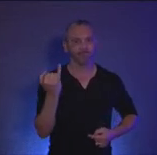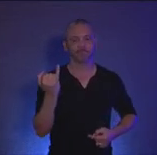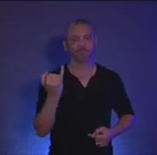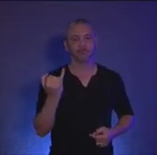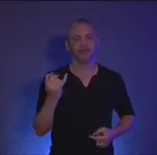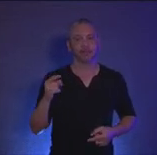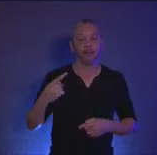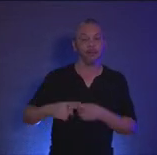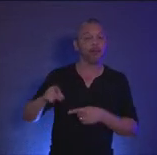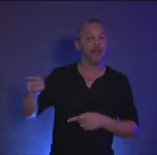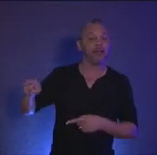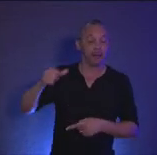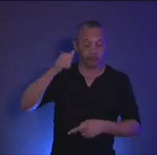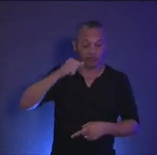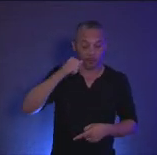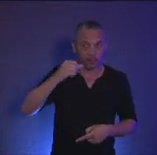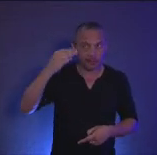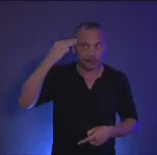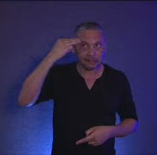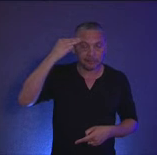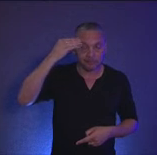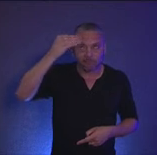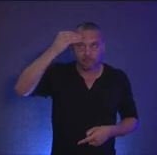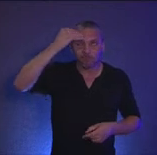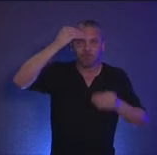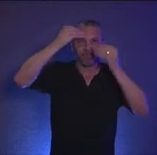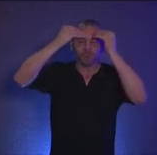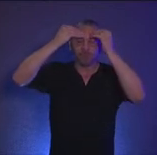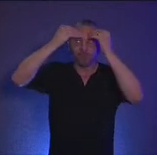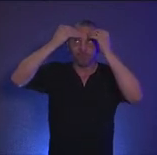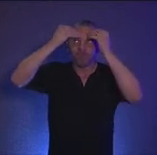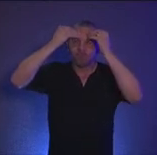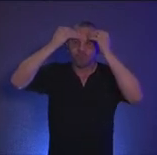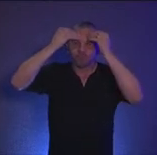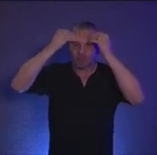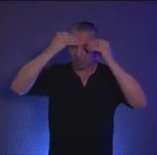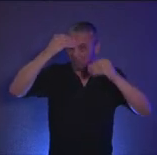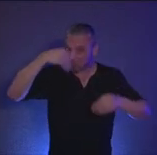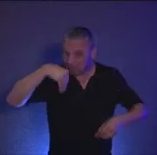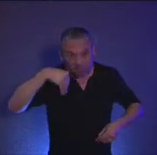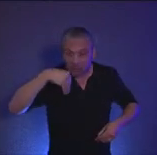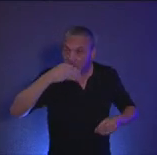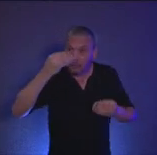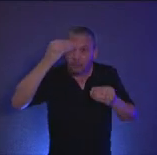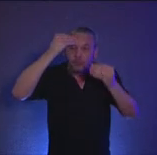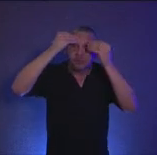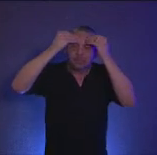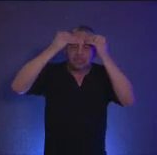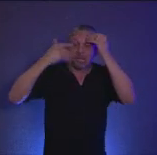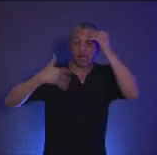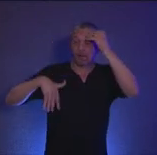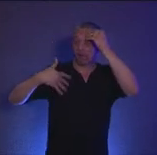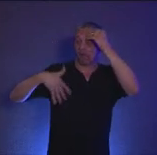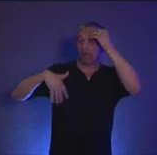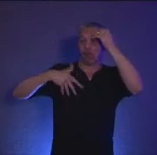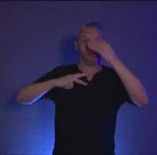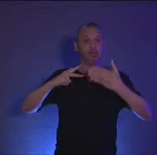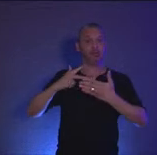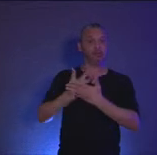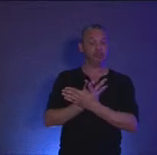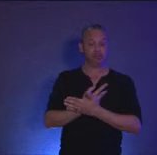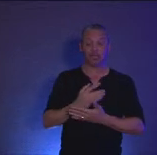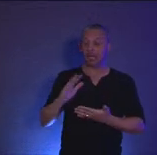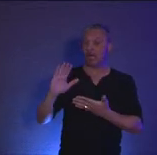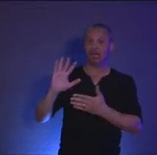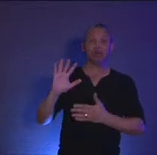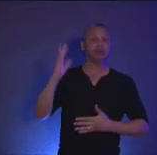essas memórias elas são muito vivas dentro delas. Mulheres ali que levaram